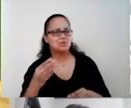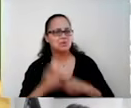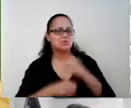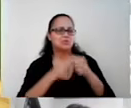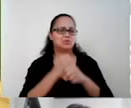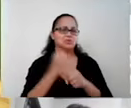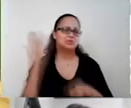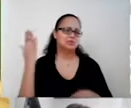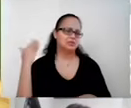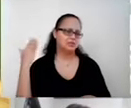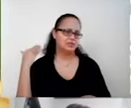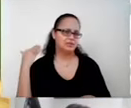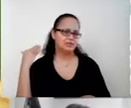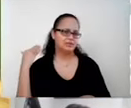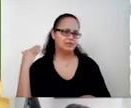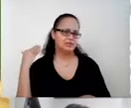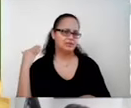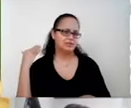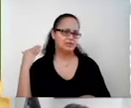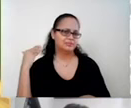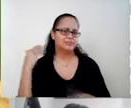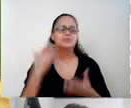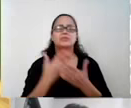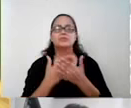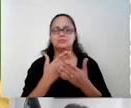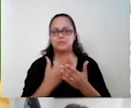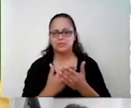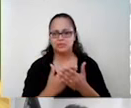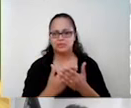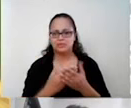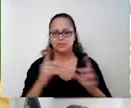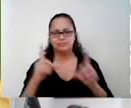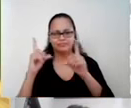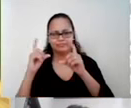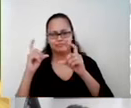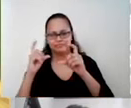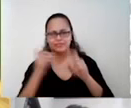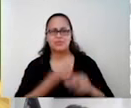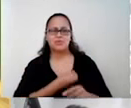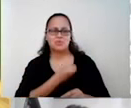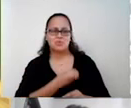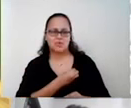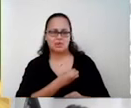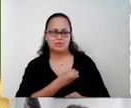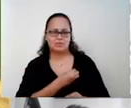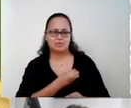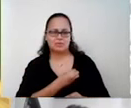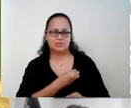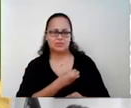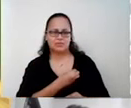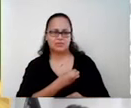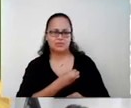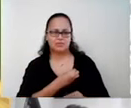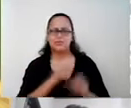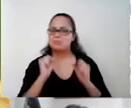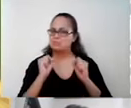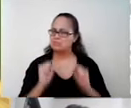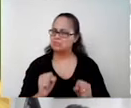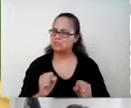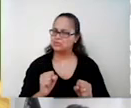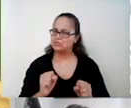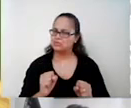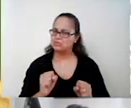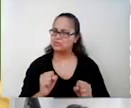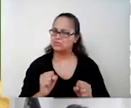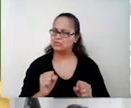Bom, vamos aprofundar um pouco na libélula atual, o hábito dela. Lógico, como eu disse, talvez possivelmente o ancestral da libélula